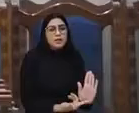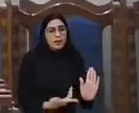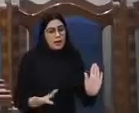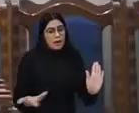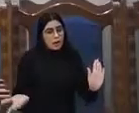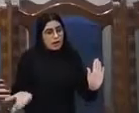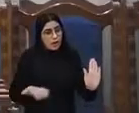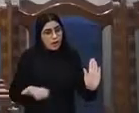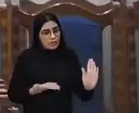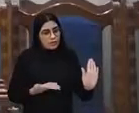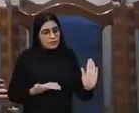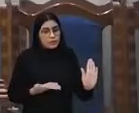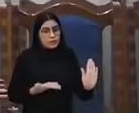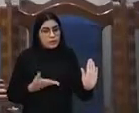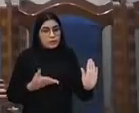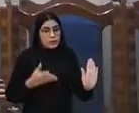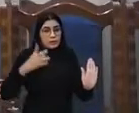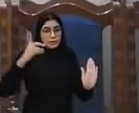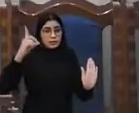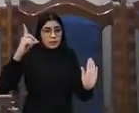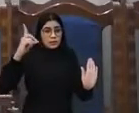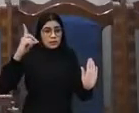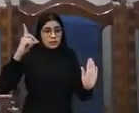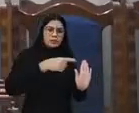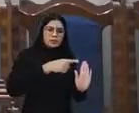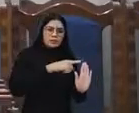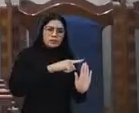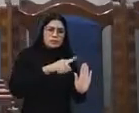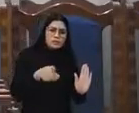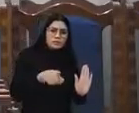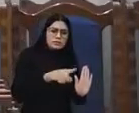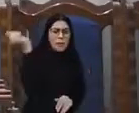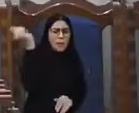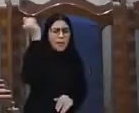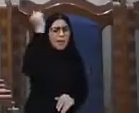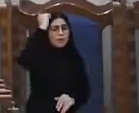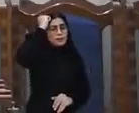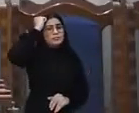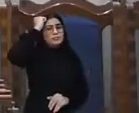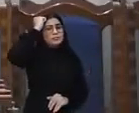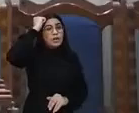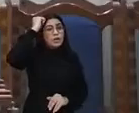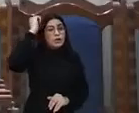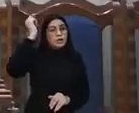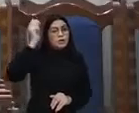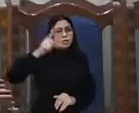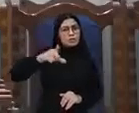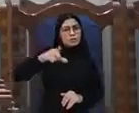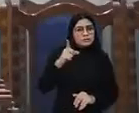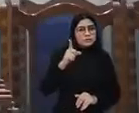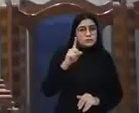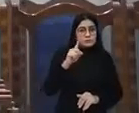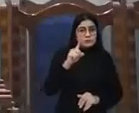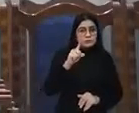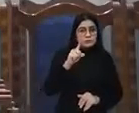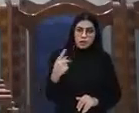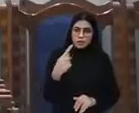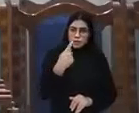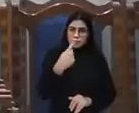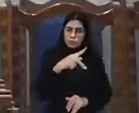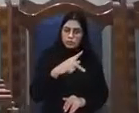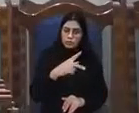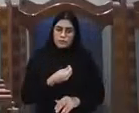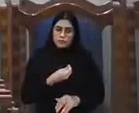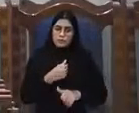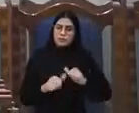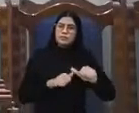ele exige de vocês isso, arrependimento, se arrependam. E vocês vão ver que a vida de vocês vai mudar. Se